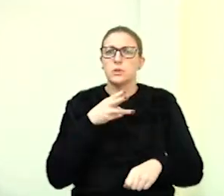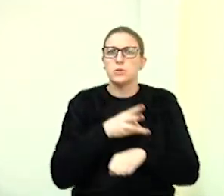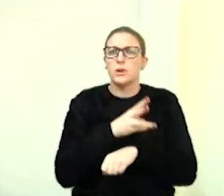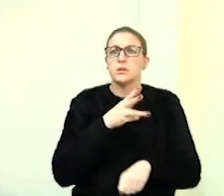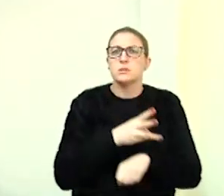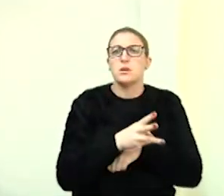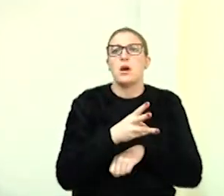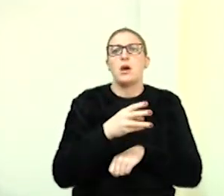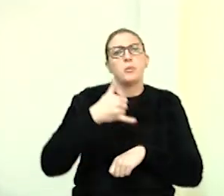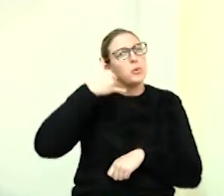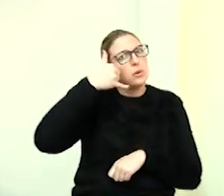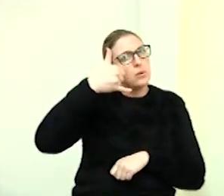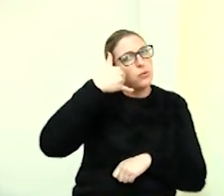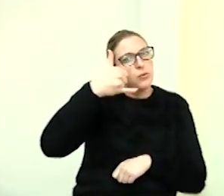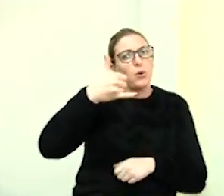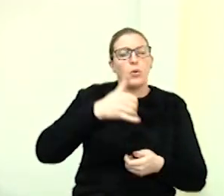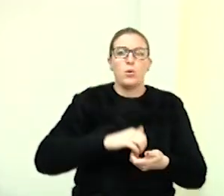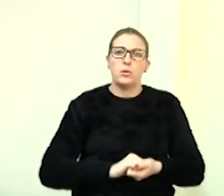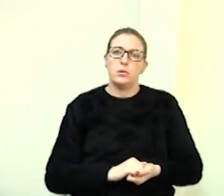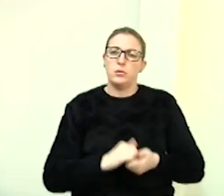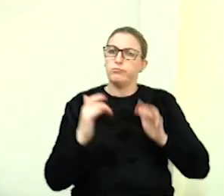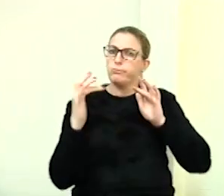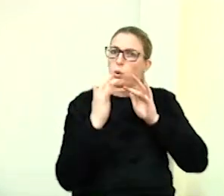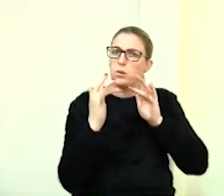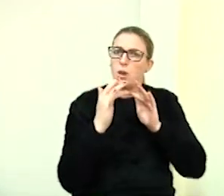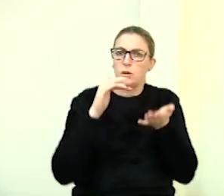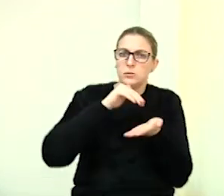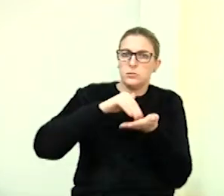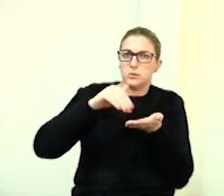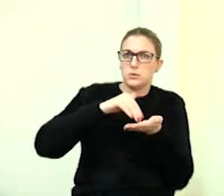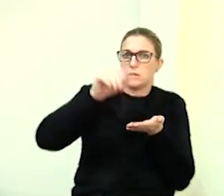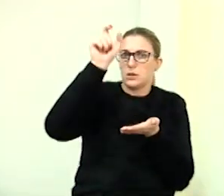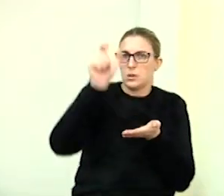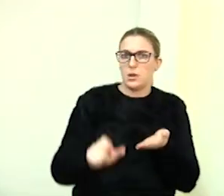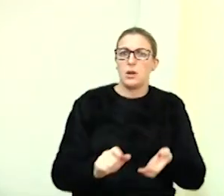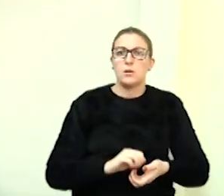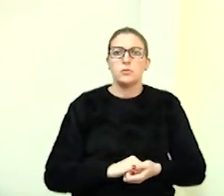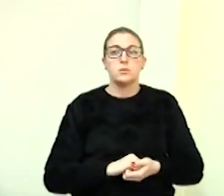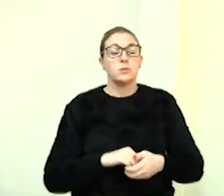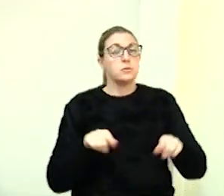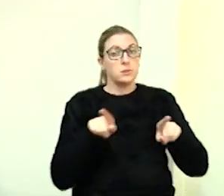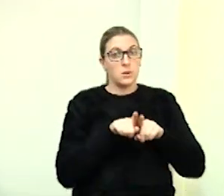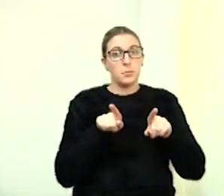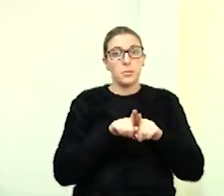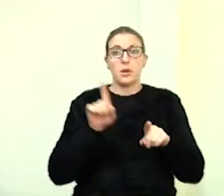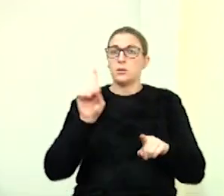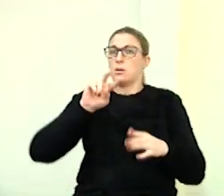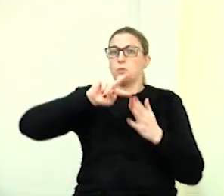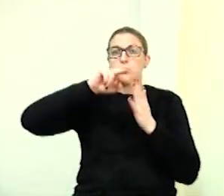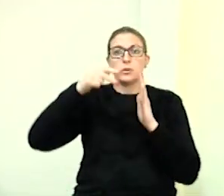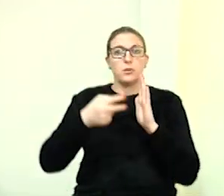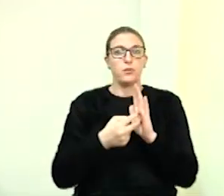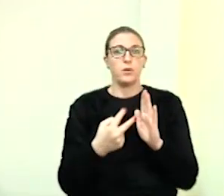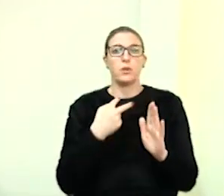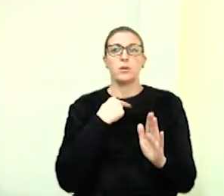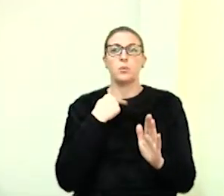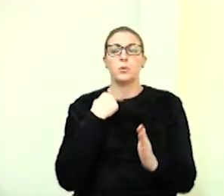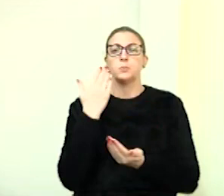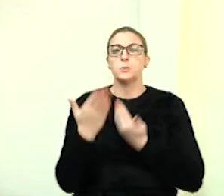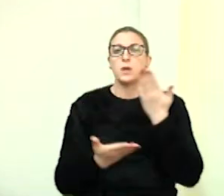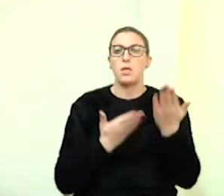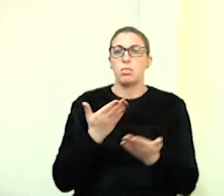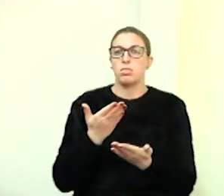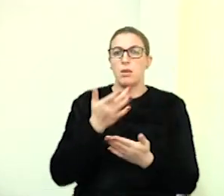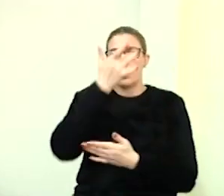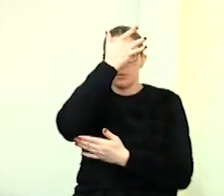telefone? Também não significa que nós não devemos atender ninguém no nosso gabinete. A questão